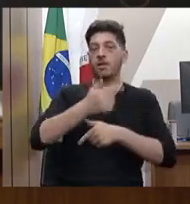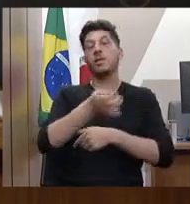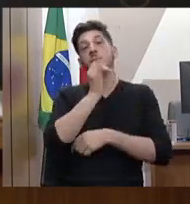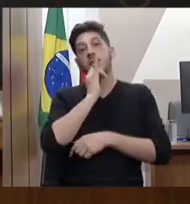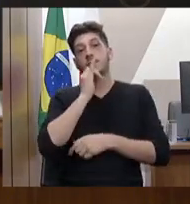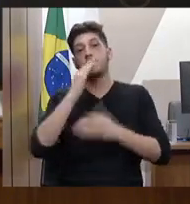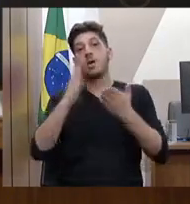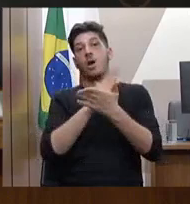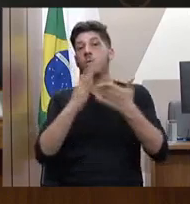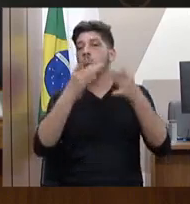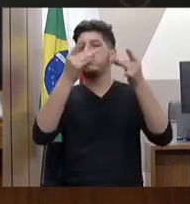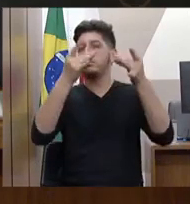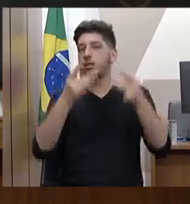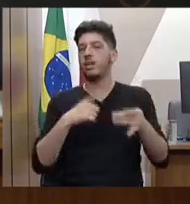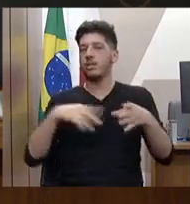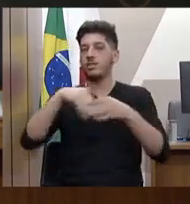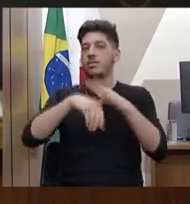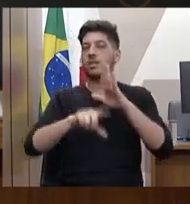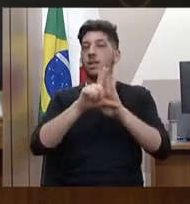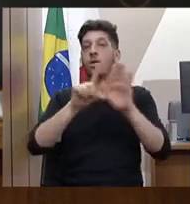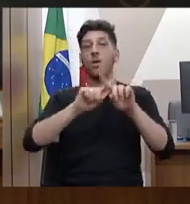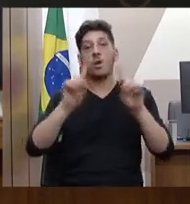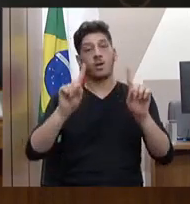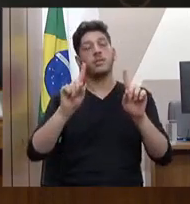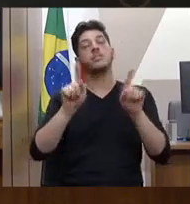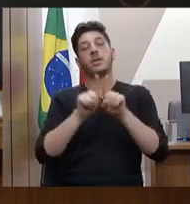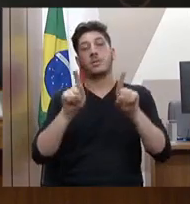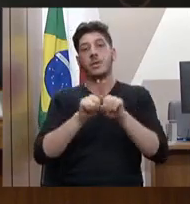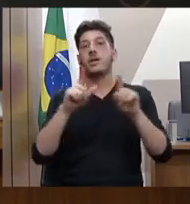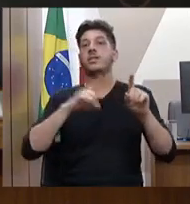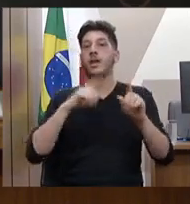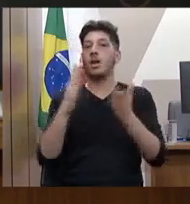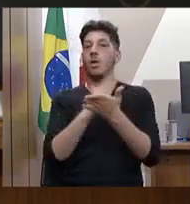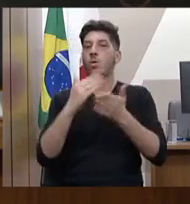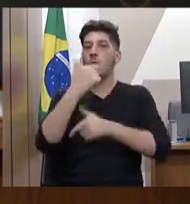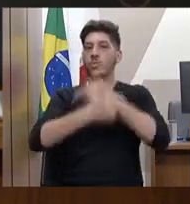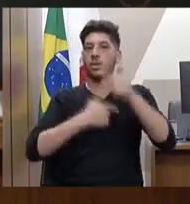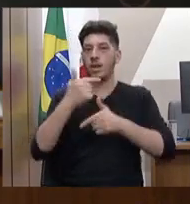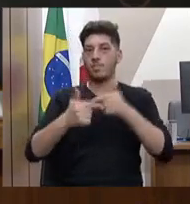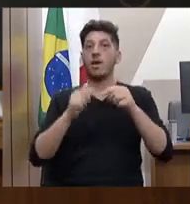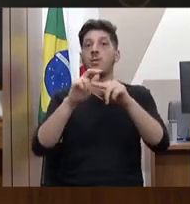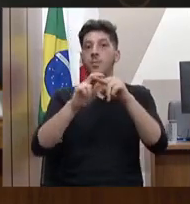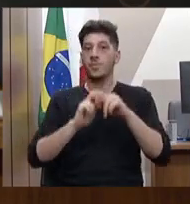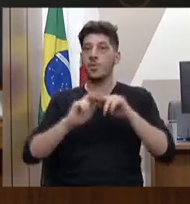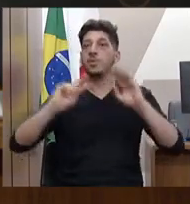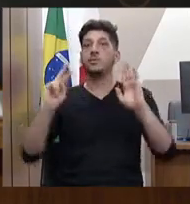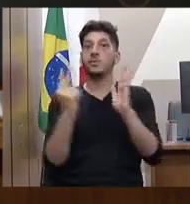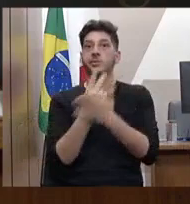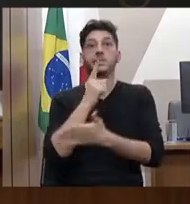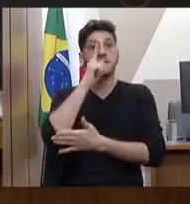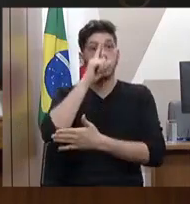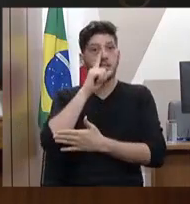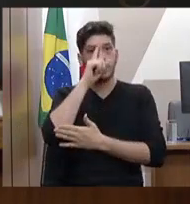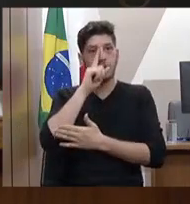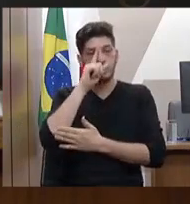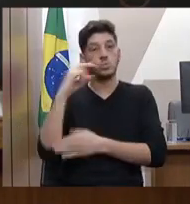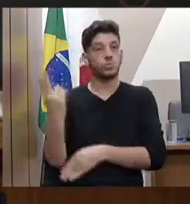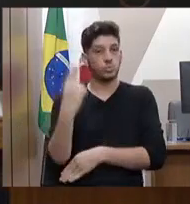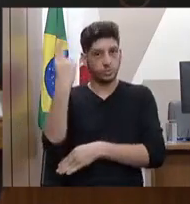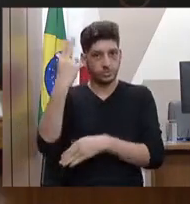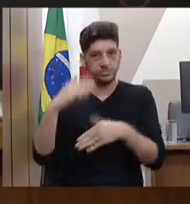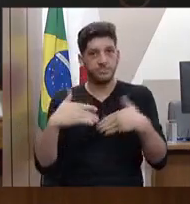especificados em lei ou quando a atividade normalmente desenvolvida pelo autor implicar por sua natureza em risco extraordinário muito bem